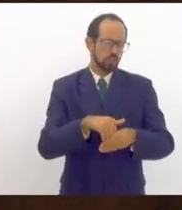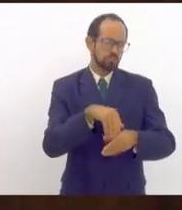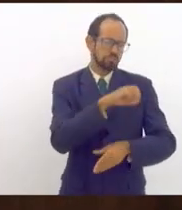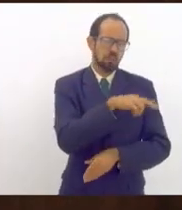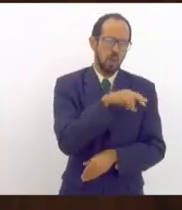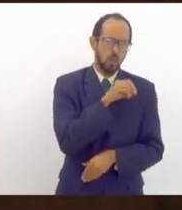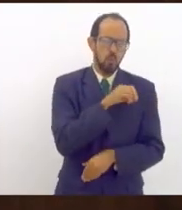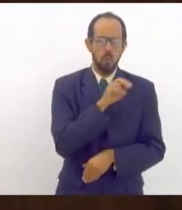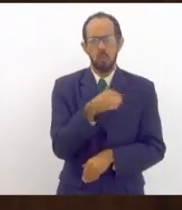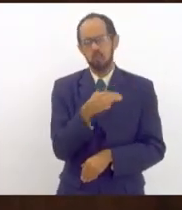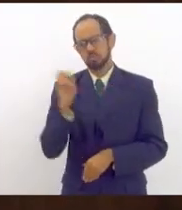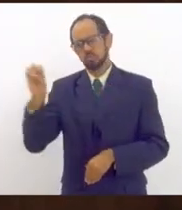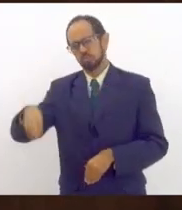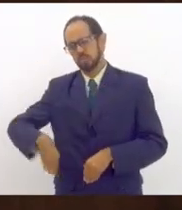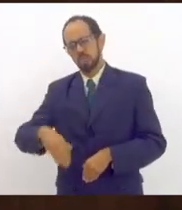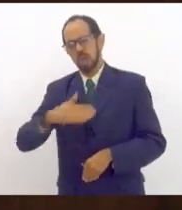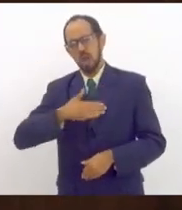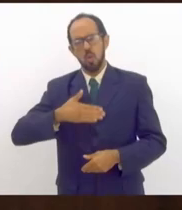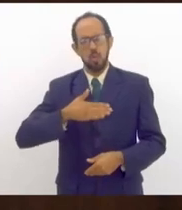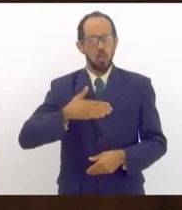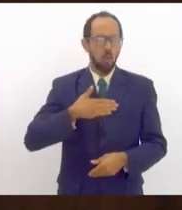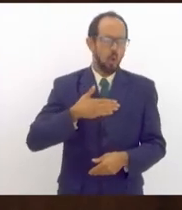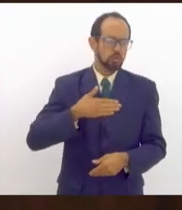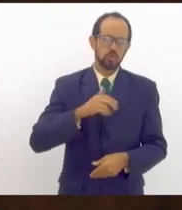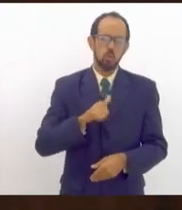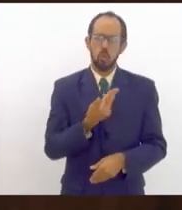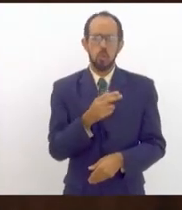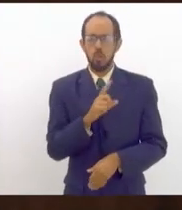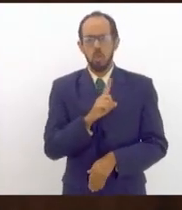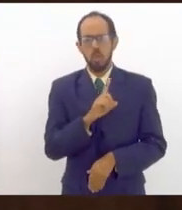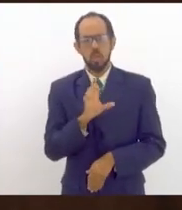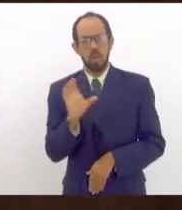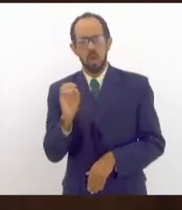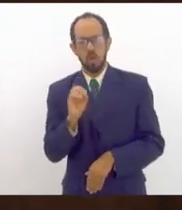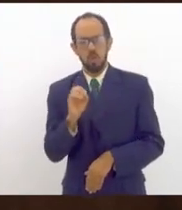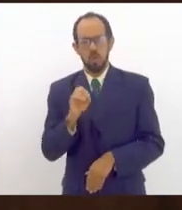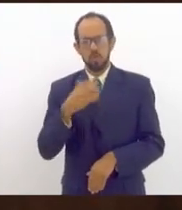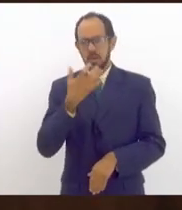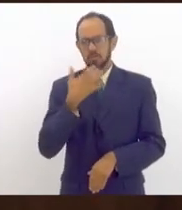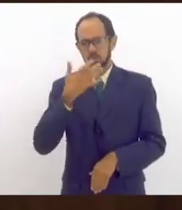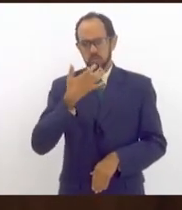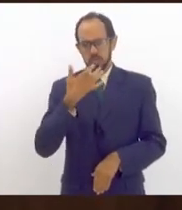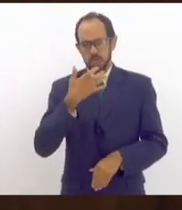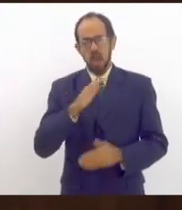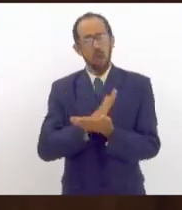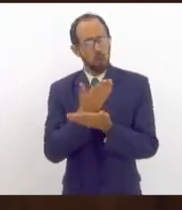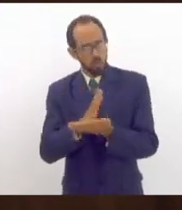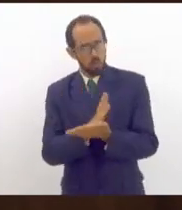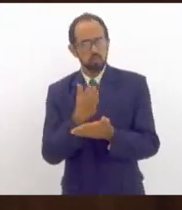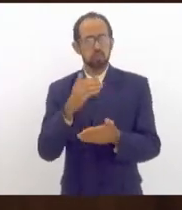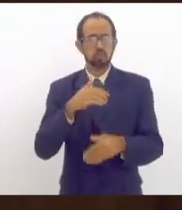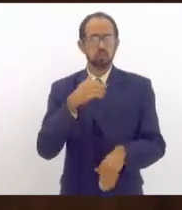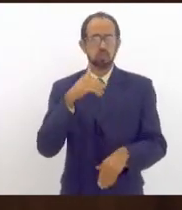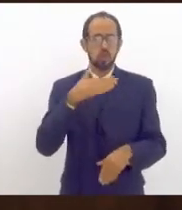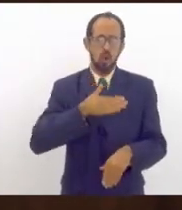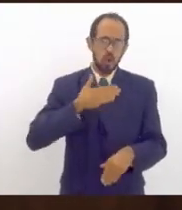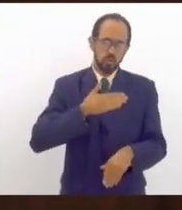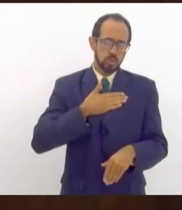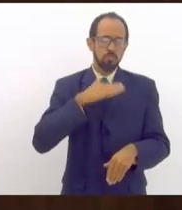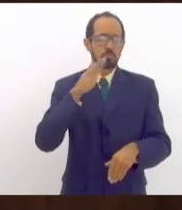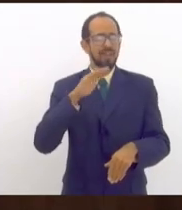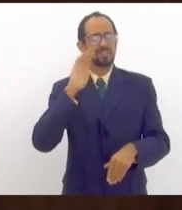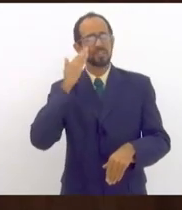a favor tem gente que gosta da Ludmila tem gente que detesta tem gente que até gosta mas entende né Que ela não merece